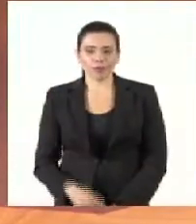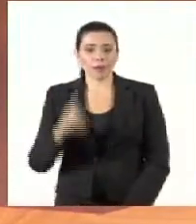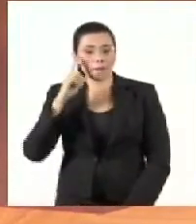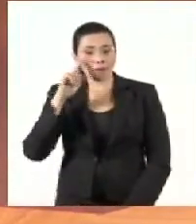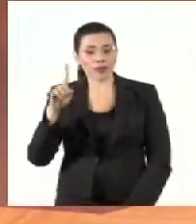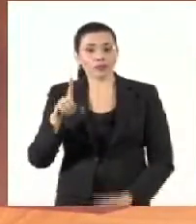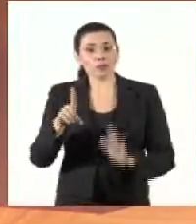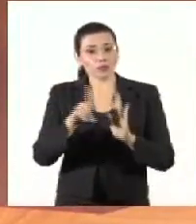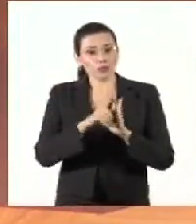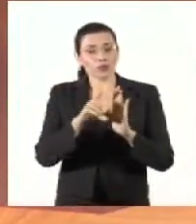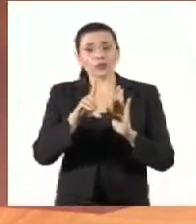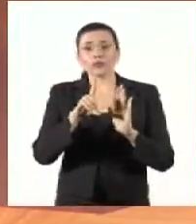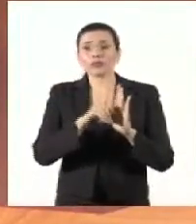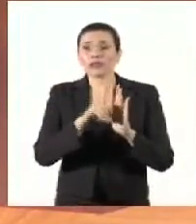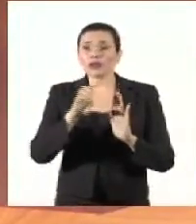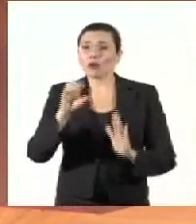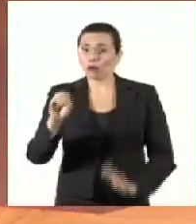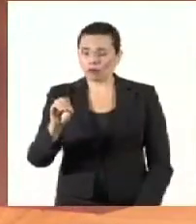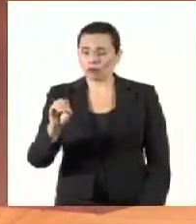maio de 2015,